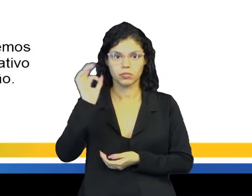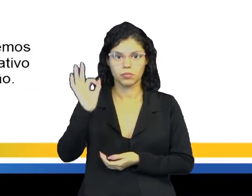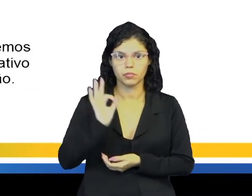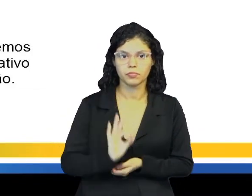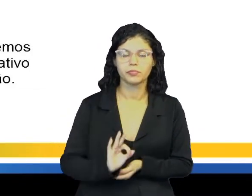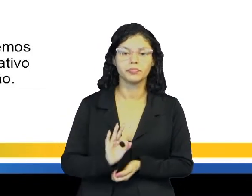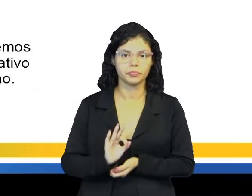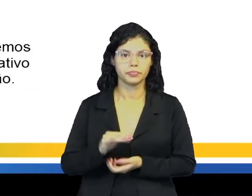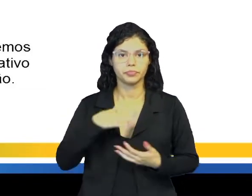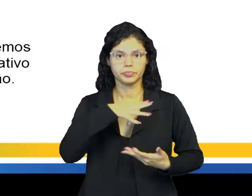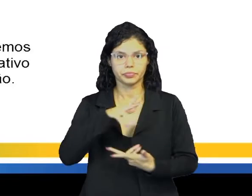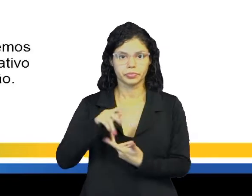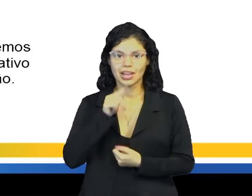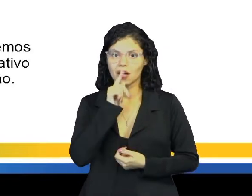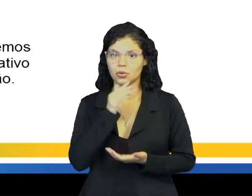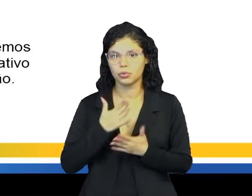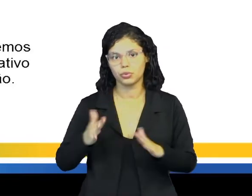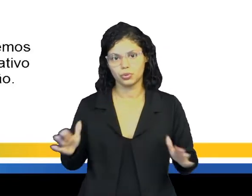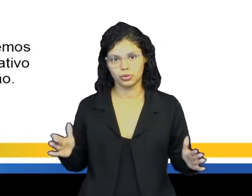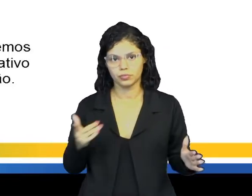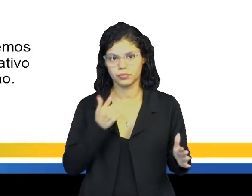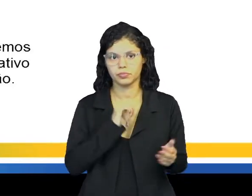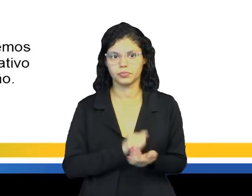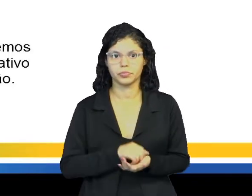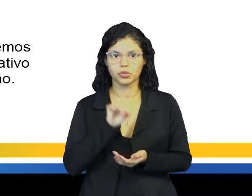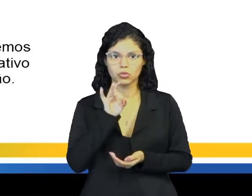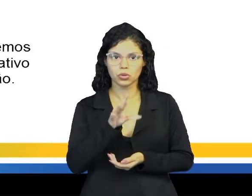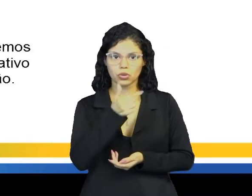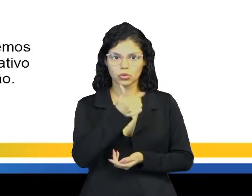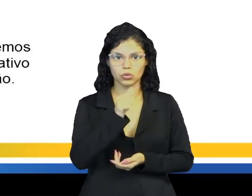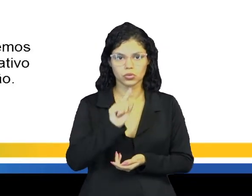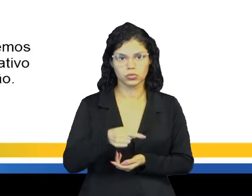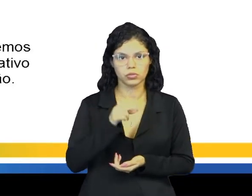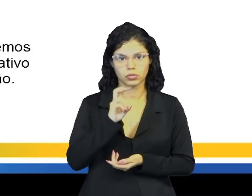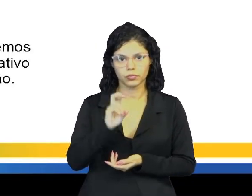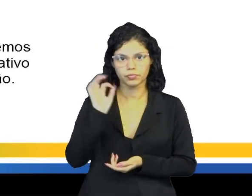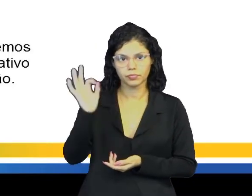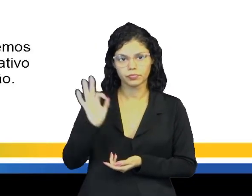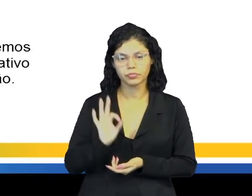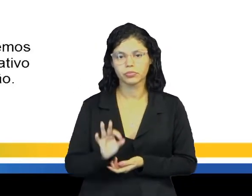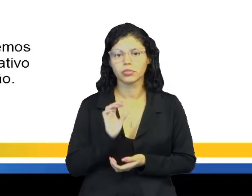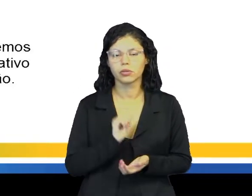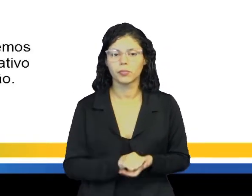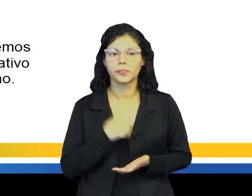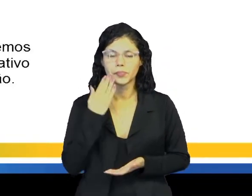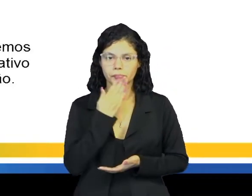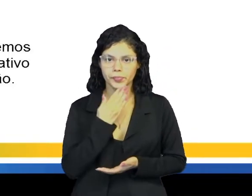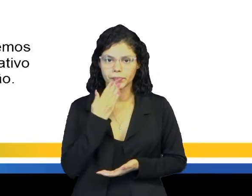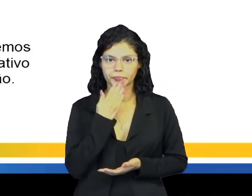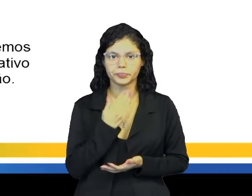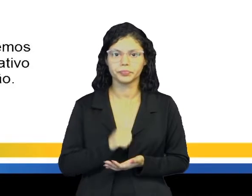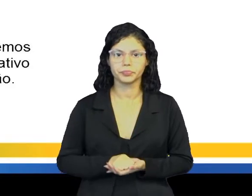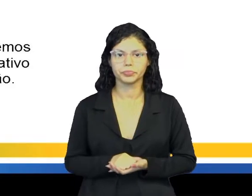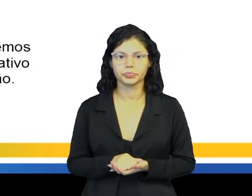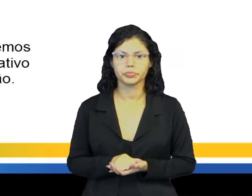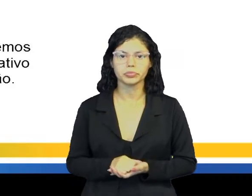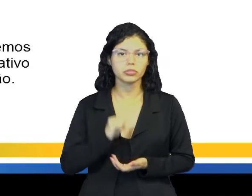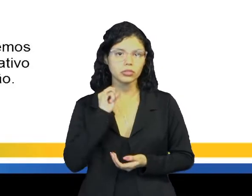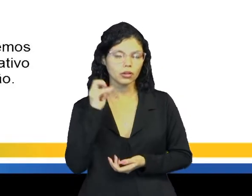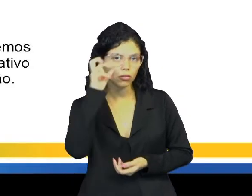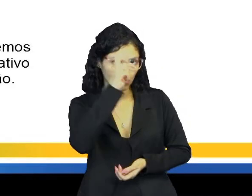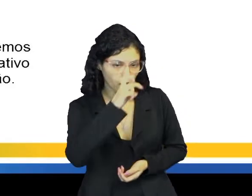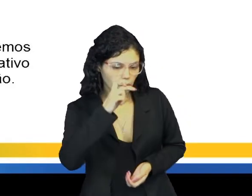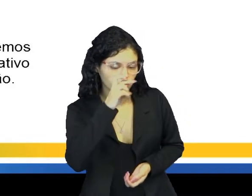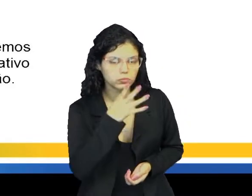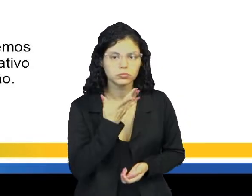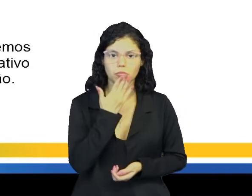97,5% da água do planeta é água salgada. E apenas 2,5% ela é considerada como água doce. Se a gente for